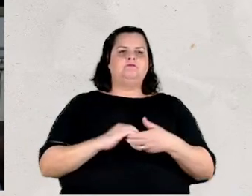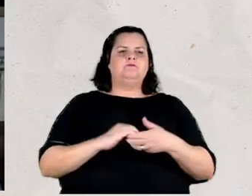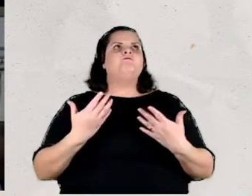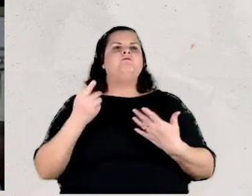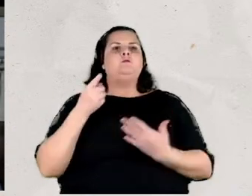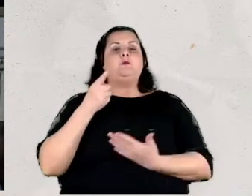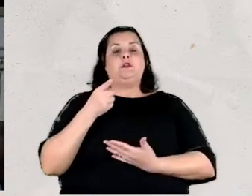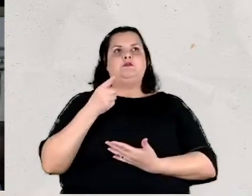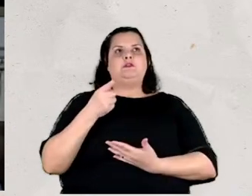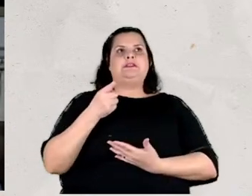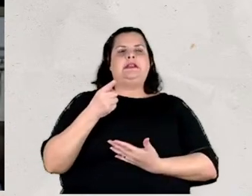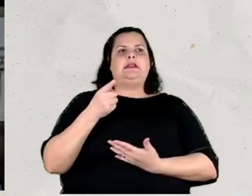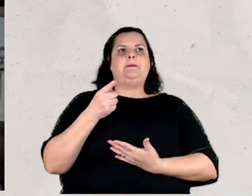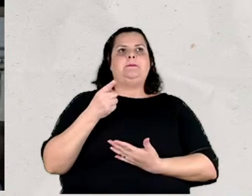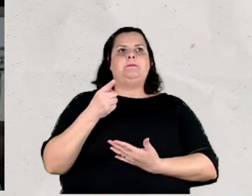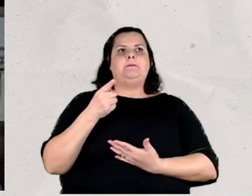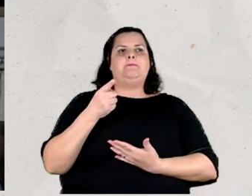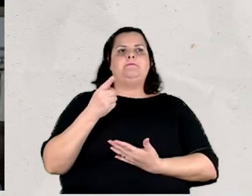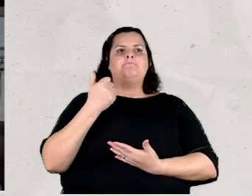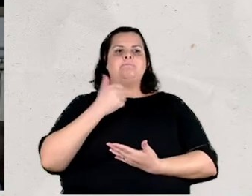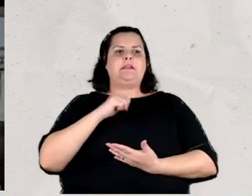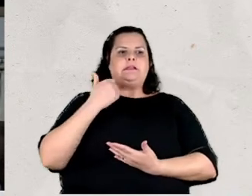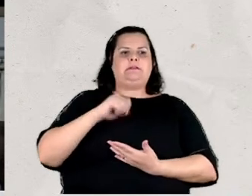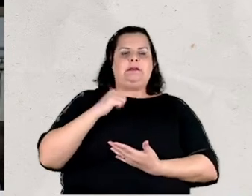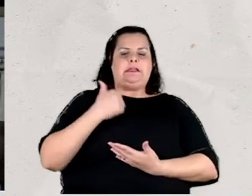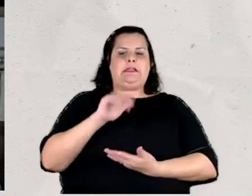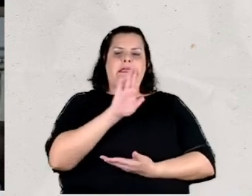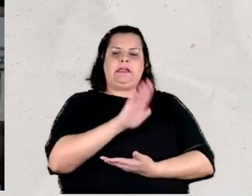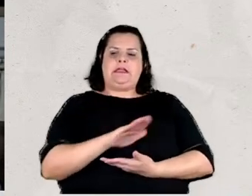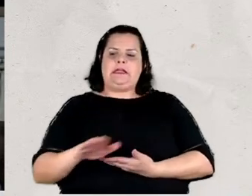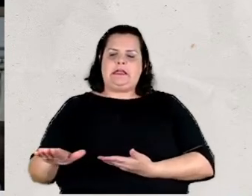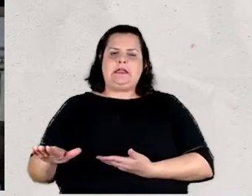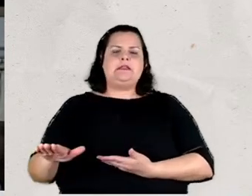crianças palestinas e israelenses